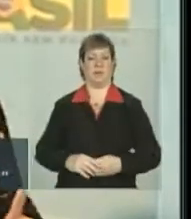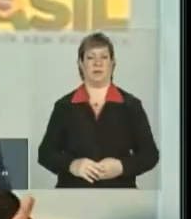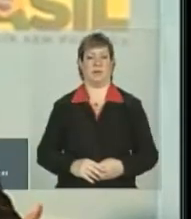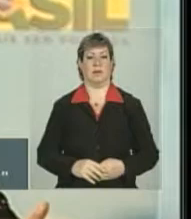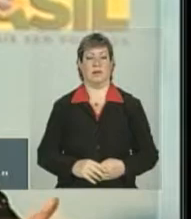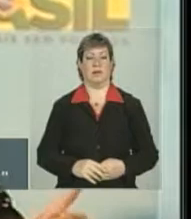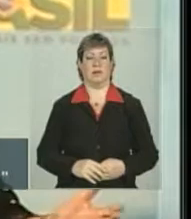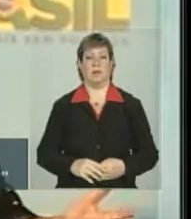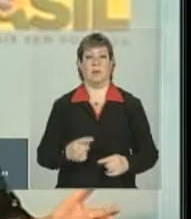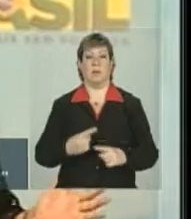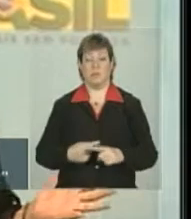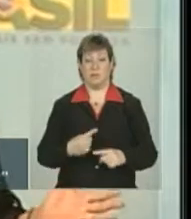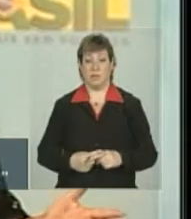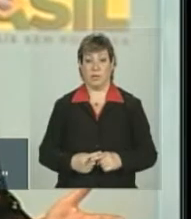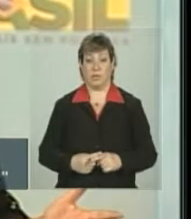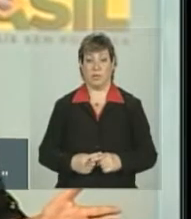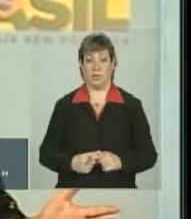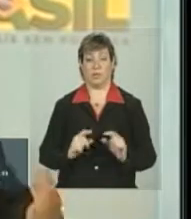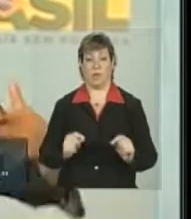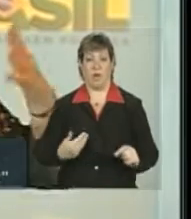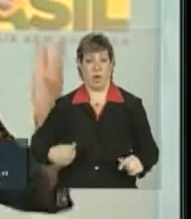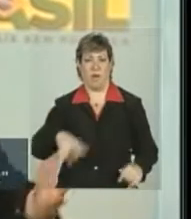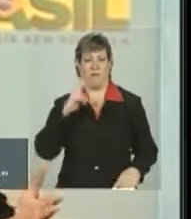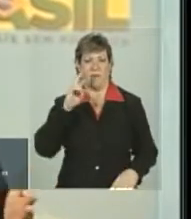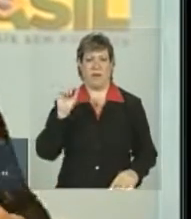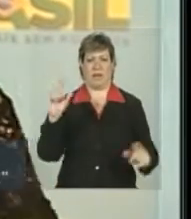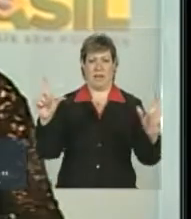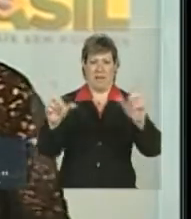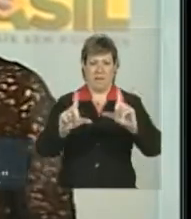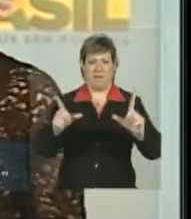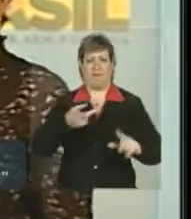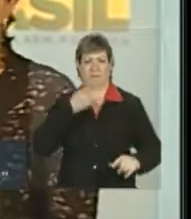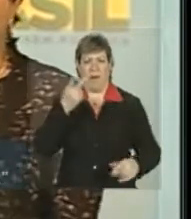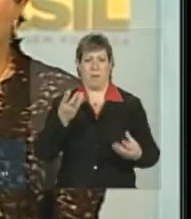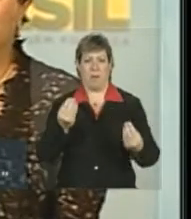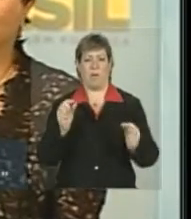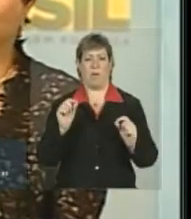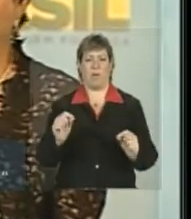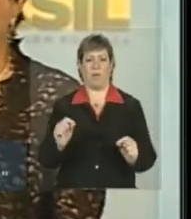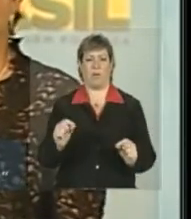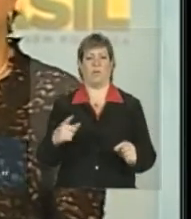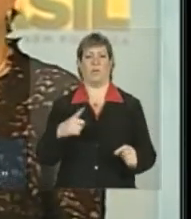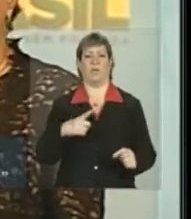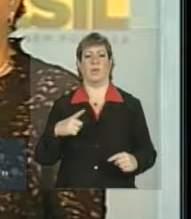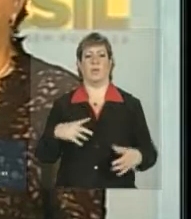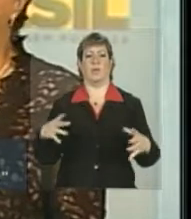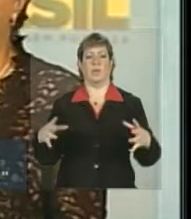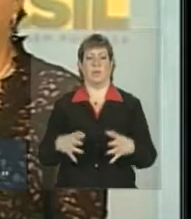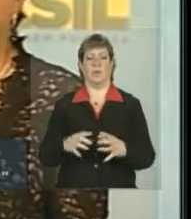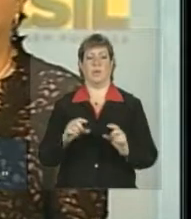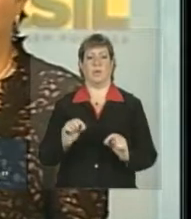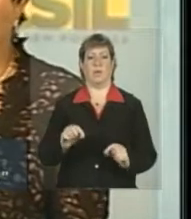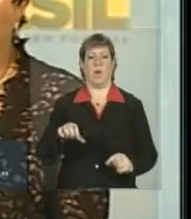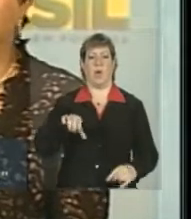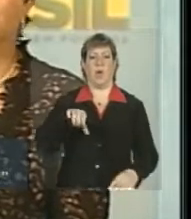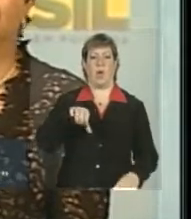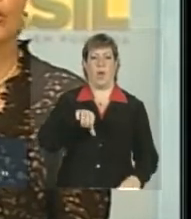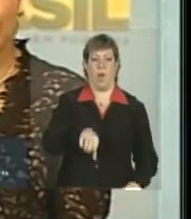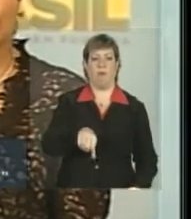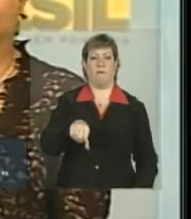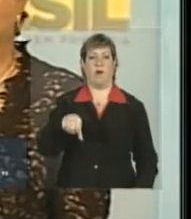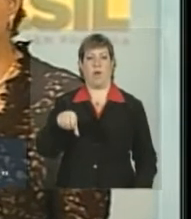ponto de nós termos assistido pela televisão aquele movimento dos